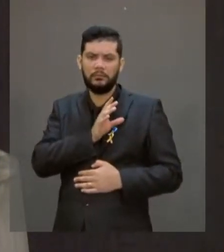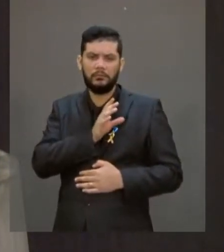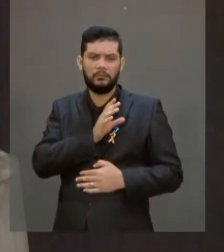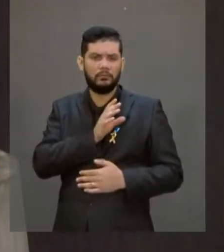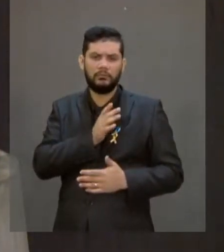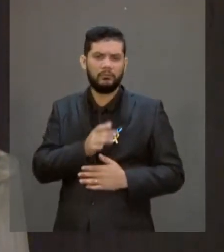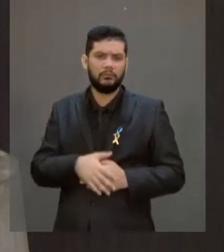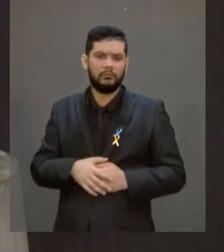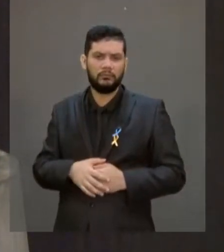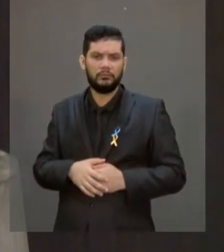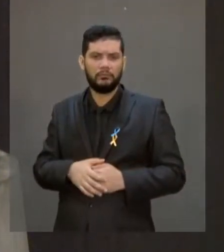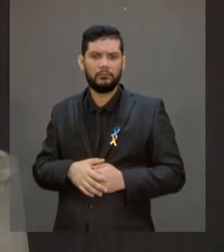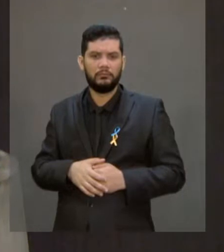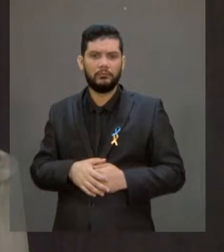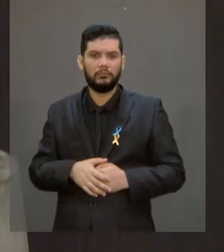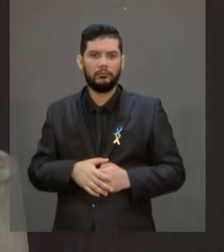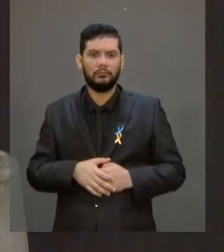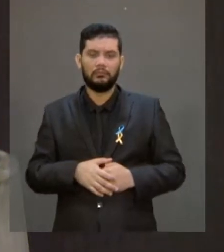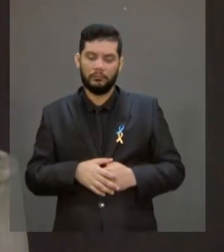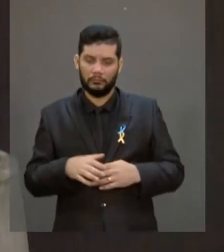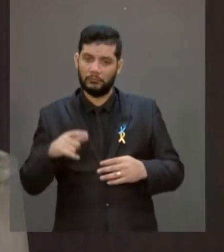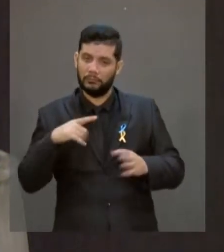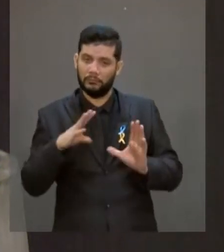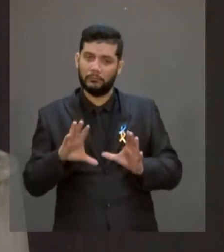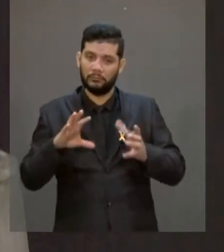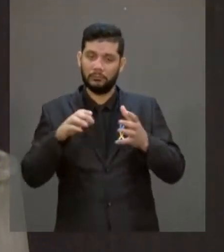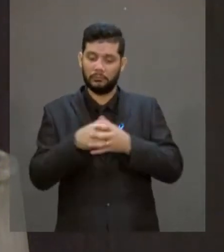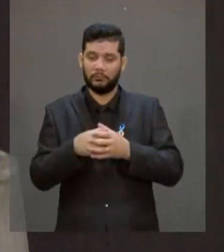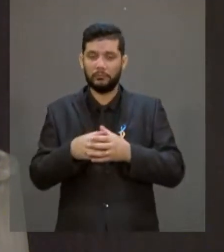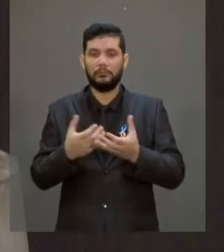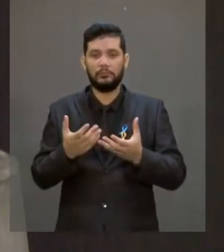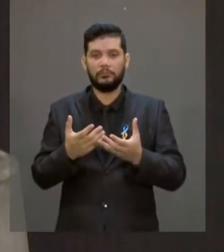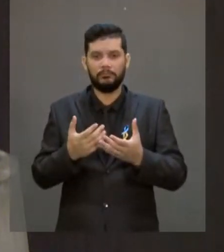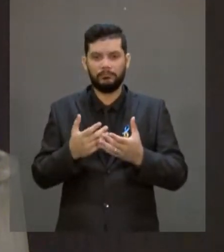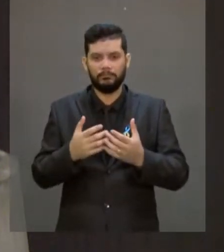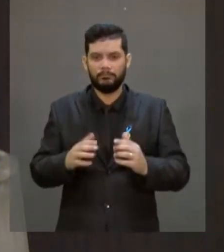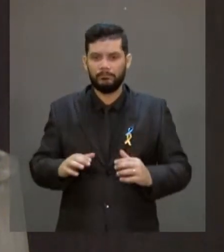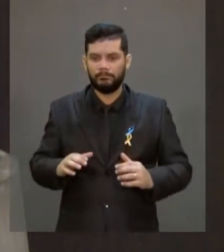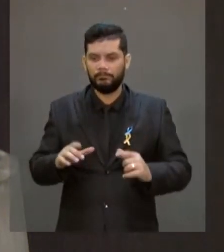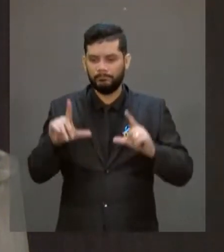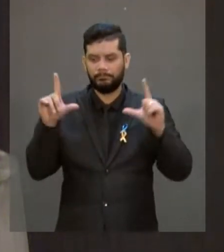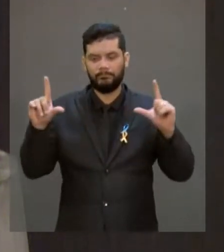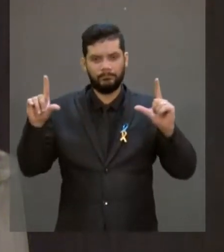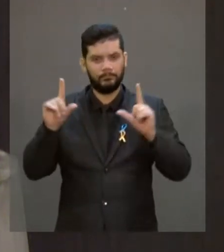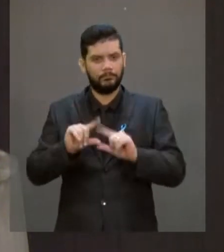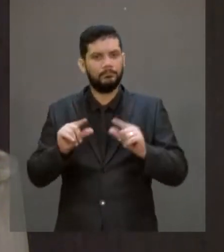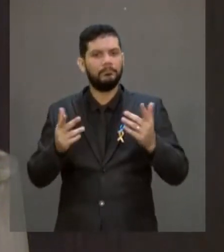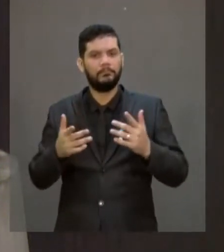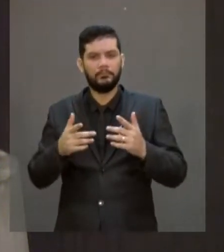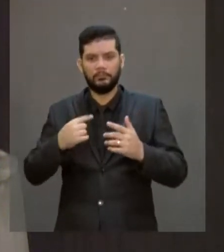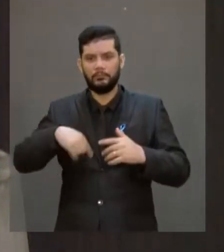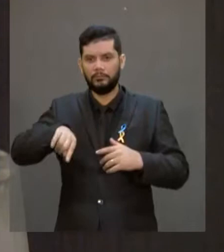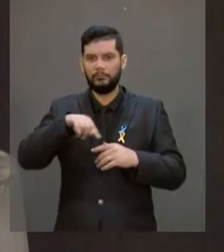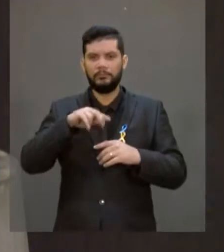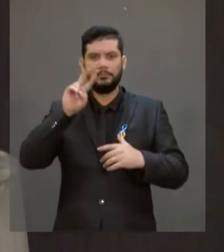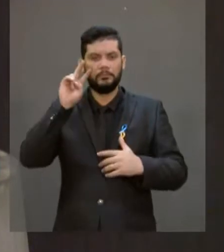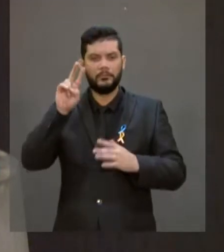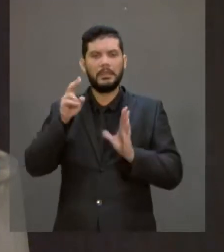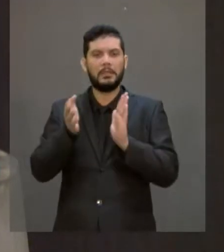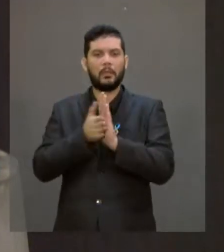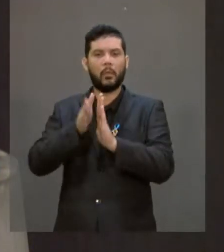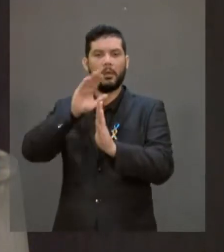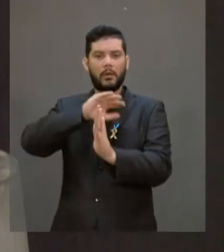Durante todo o processo do Comitê Cearense de Prevenção de Homicídios, nós ouvimos a comunidade e ouvimos os